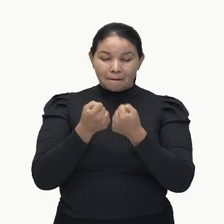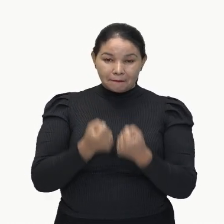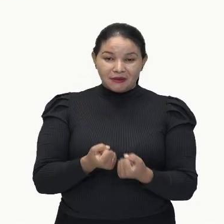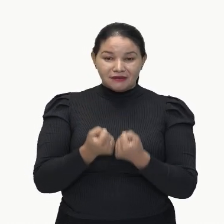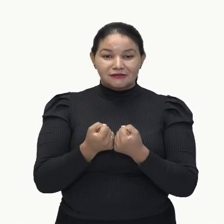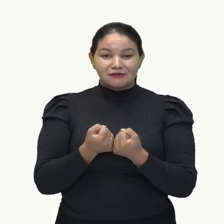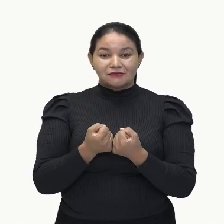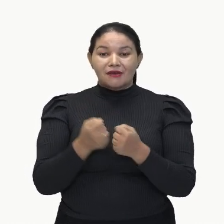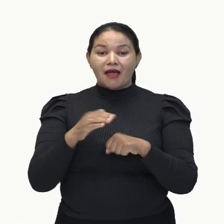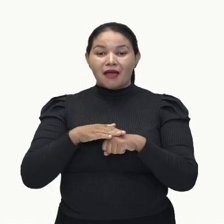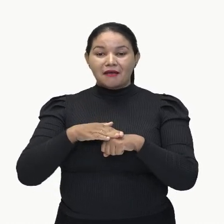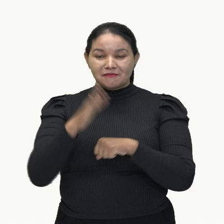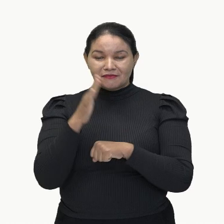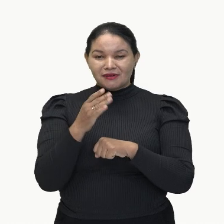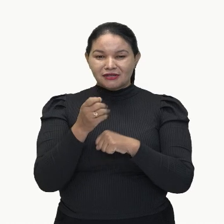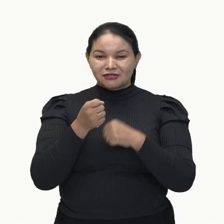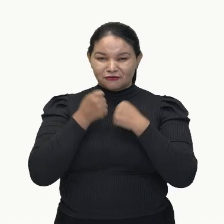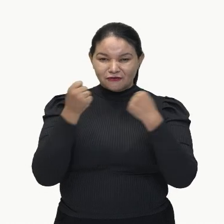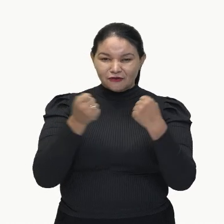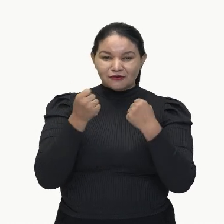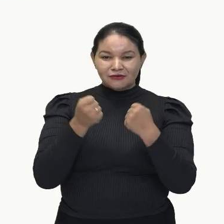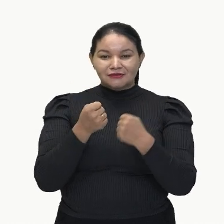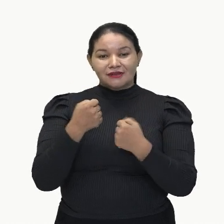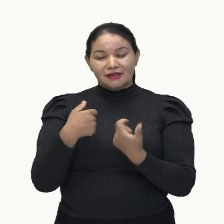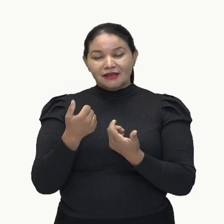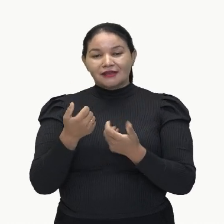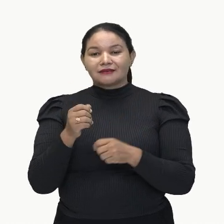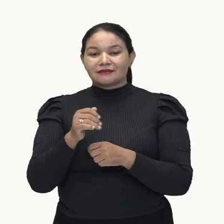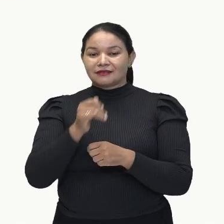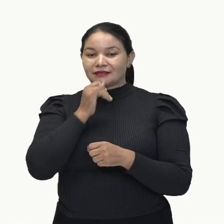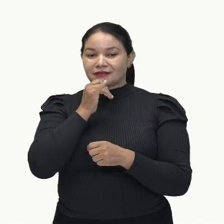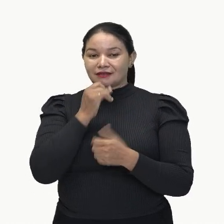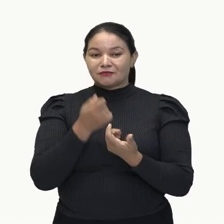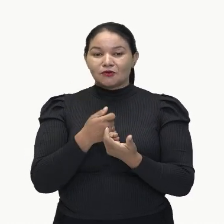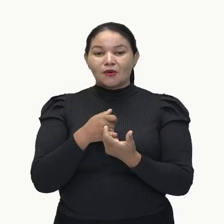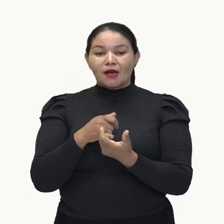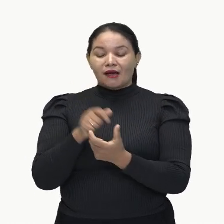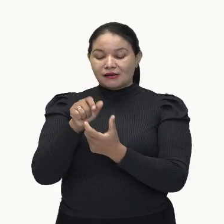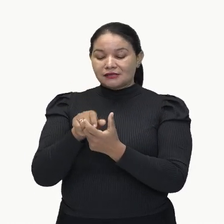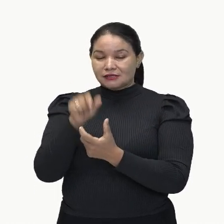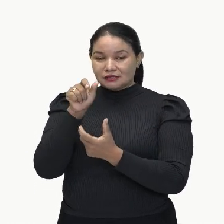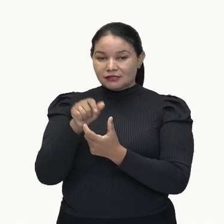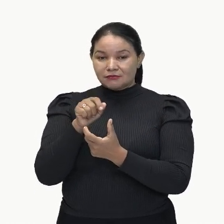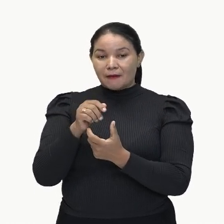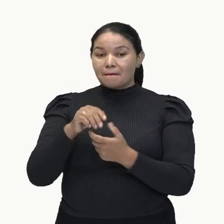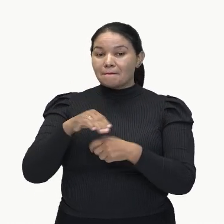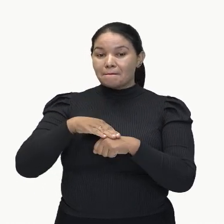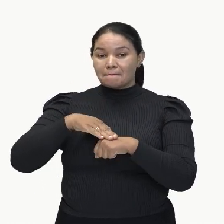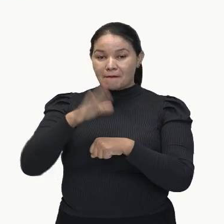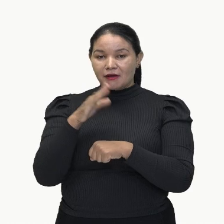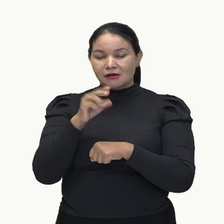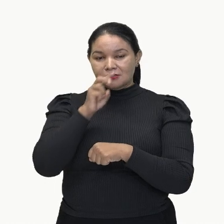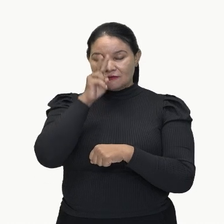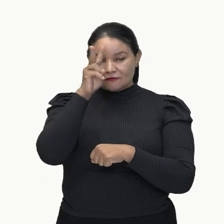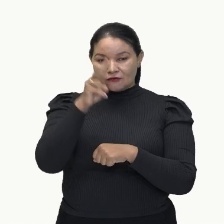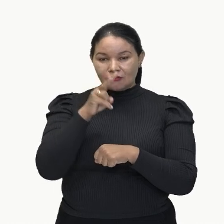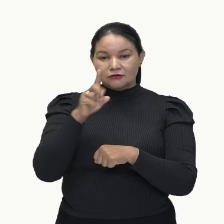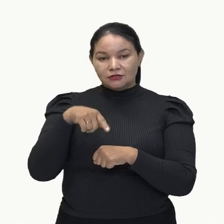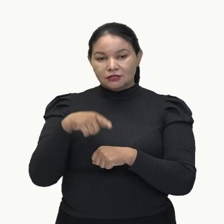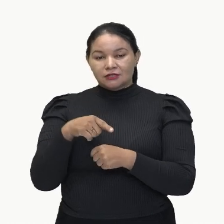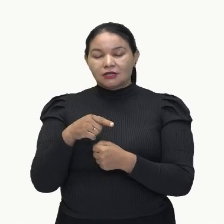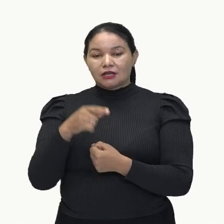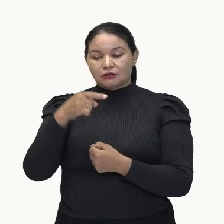assim a sílaba tônica aquela em que nós mais Demoramos esse a tônica la sílaba tônica es la